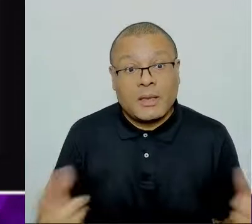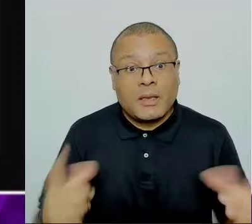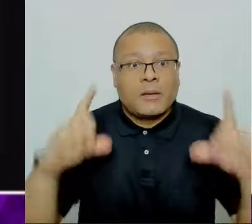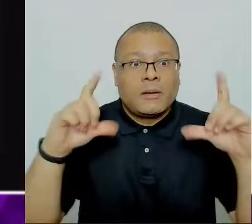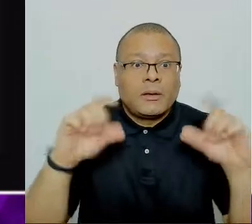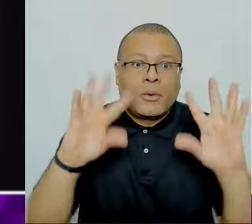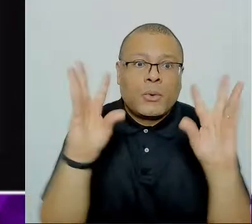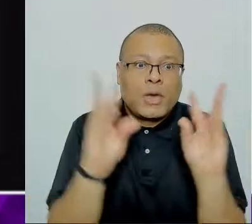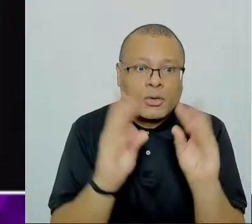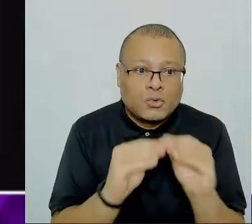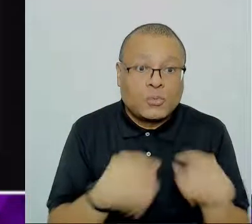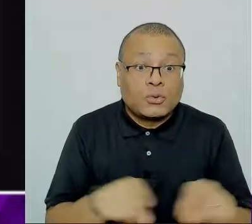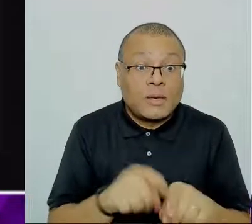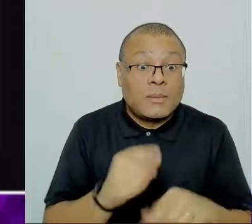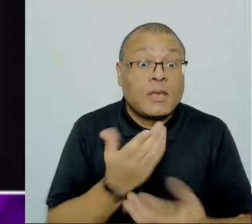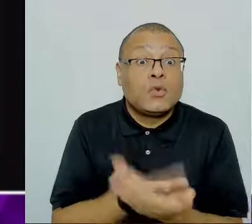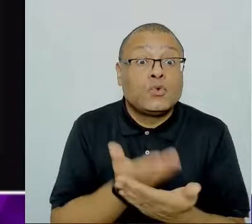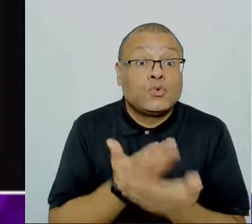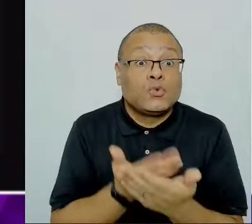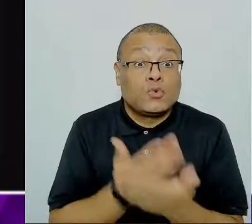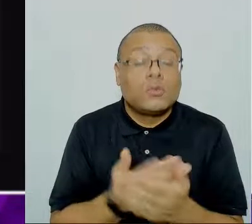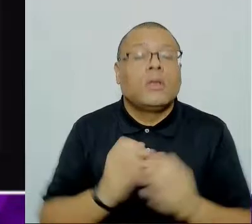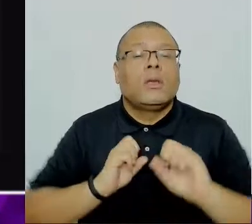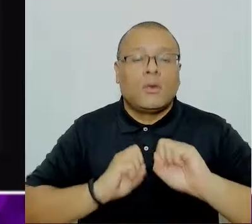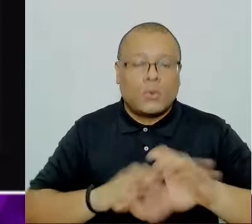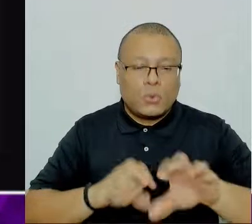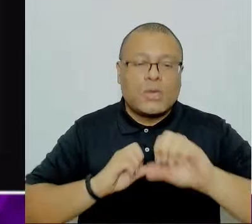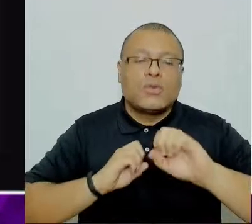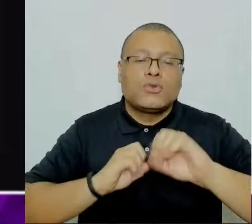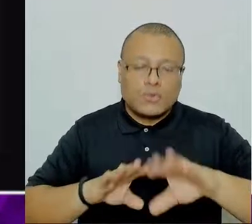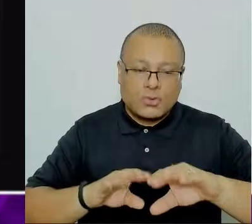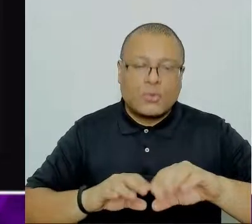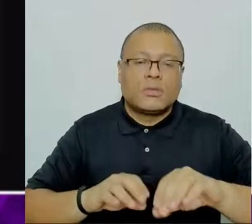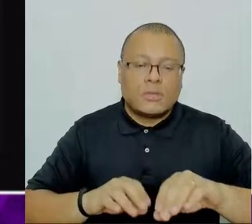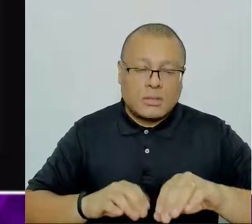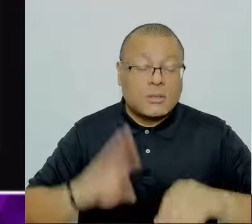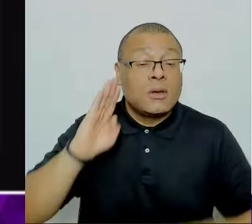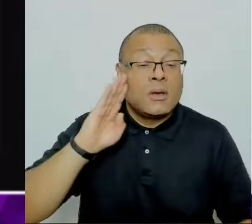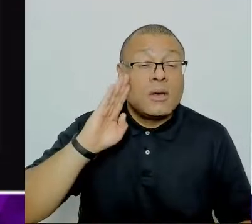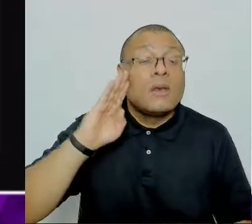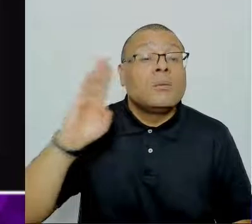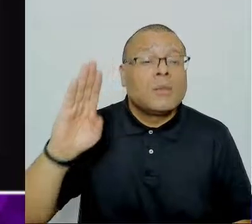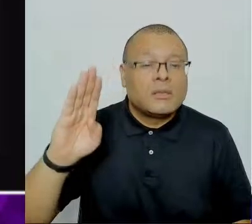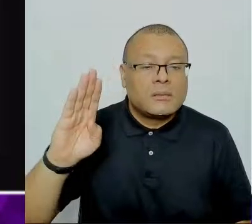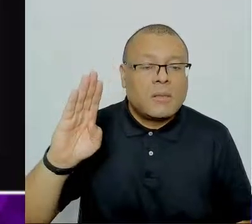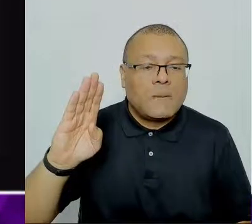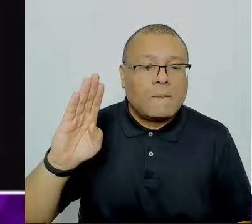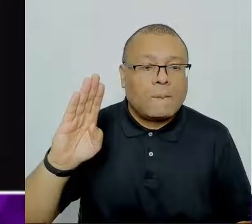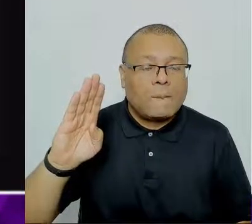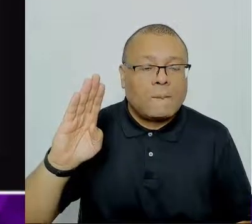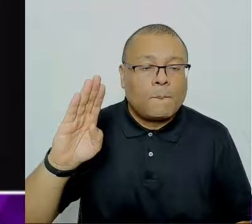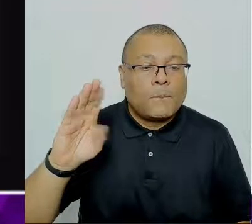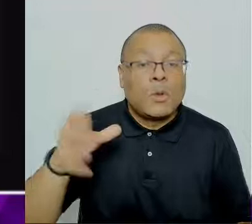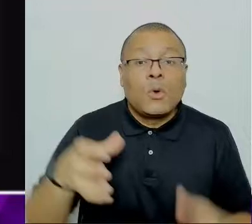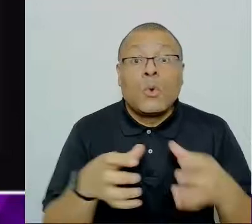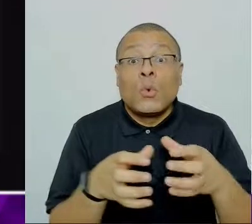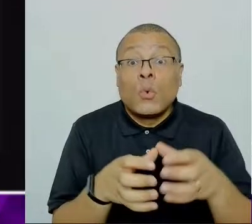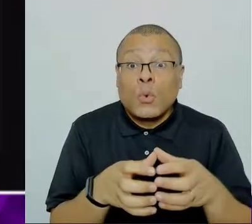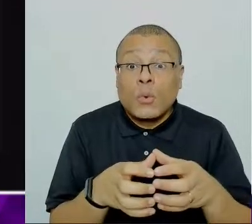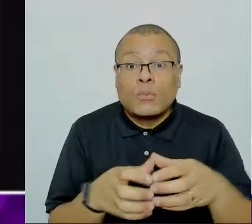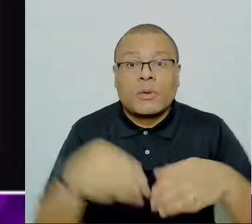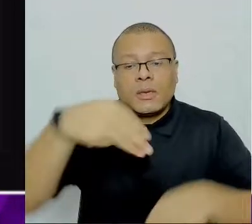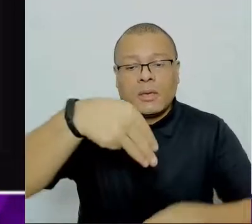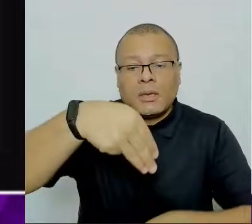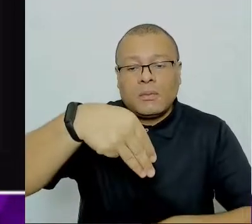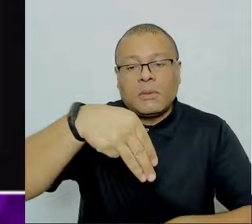parte também acadêmica, então eu dou aula aí em algumas instituições, principalmente para turmas de MBA. Tá? Então um